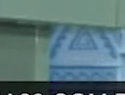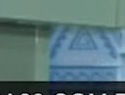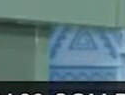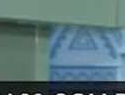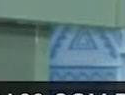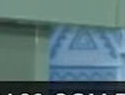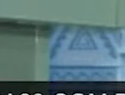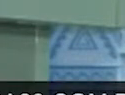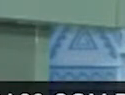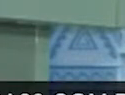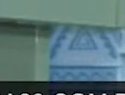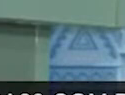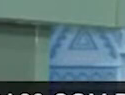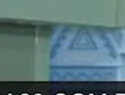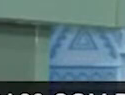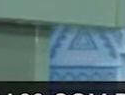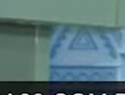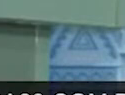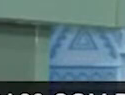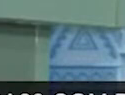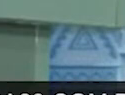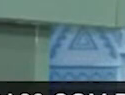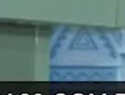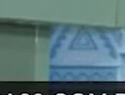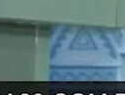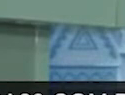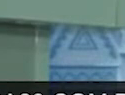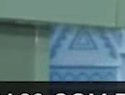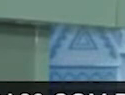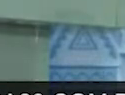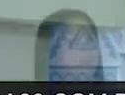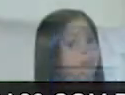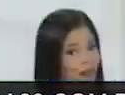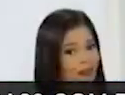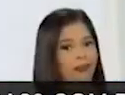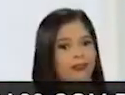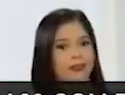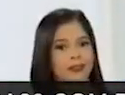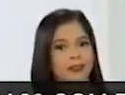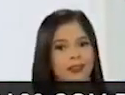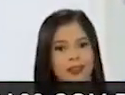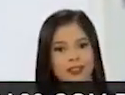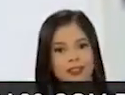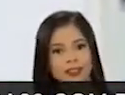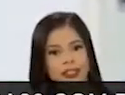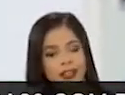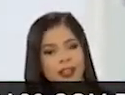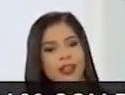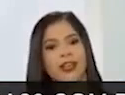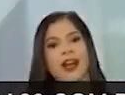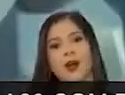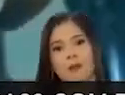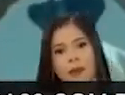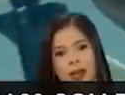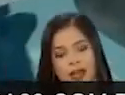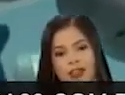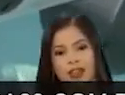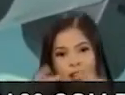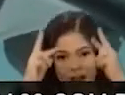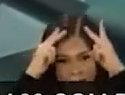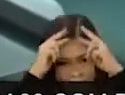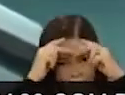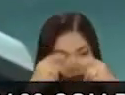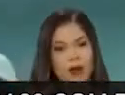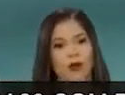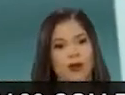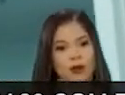número de mulheres médicas supera o número de homens. Veja só. A Diana é médica neurocirurgiã e está há